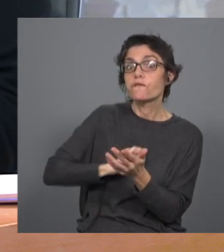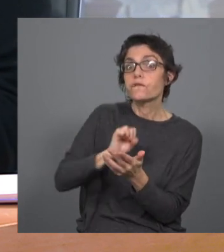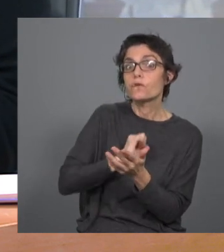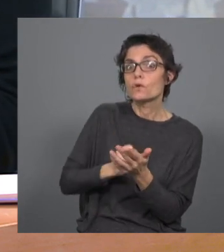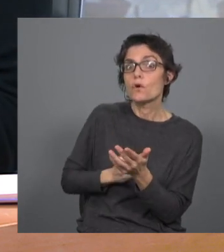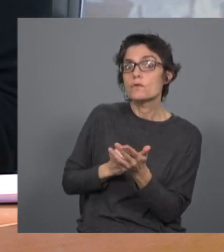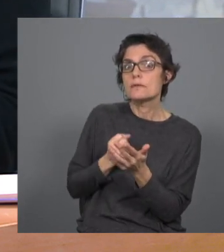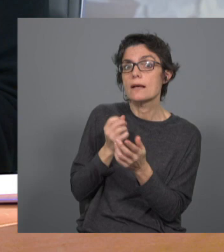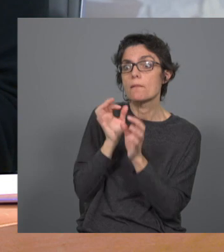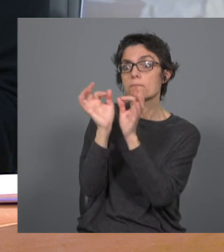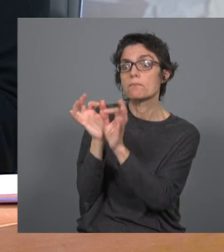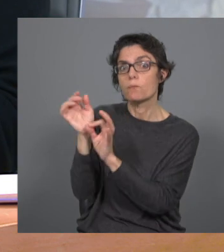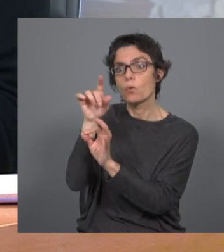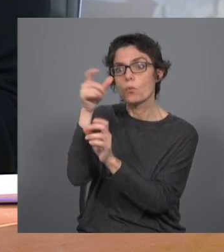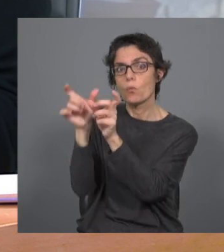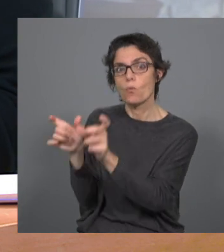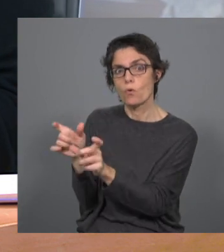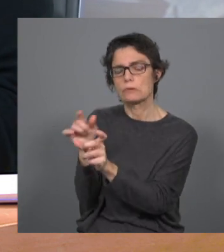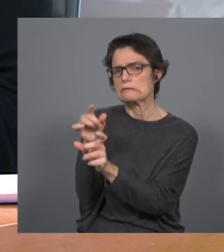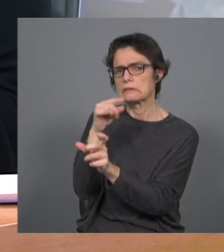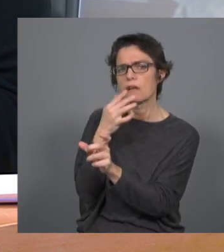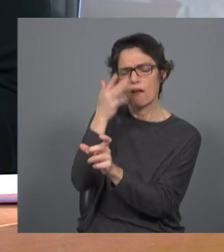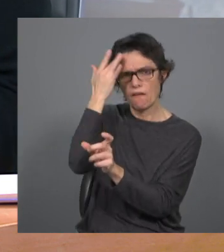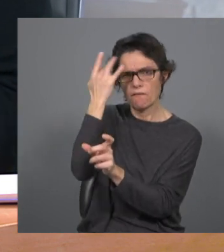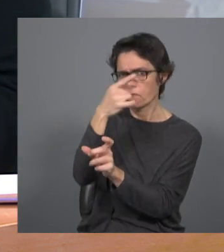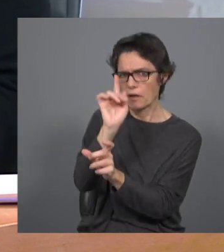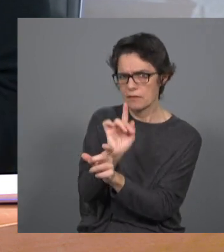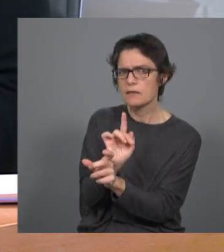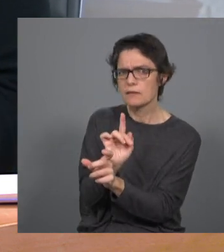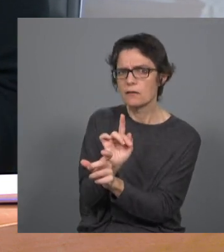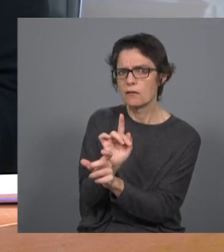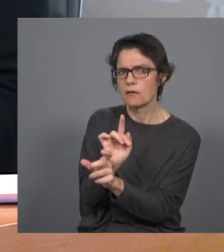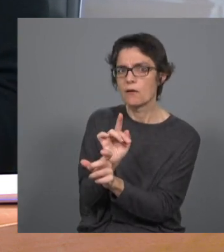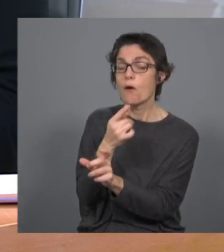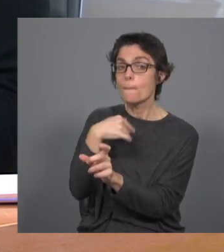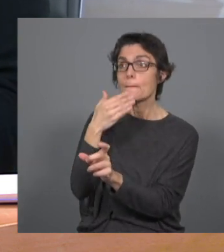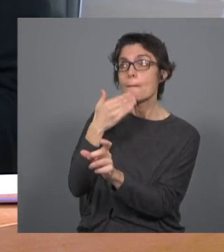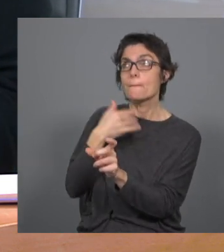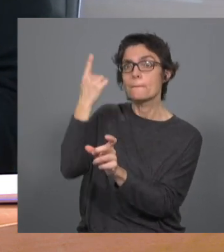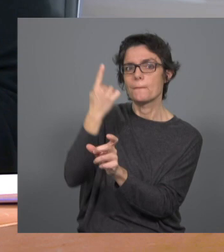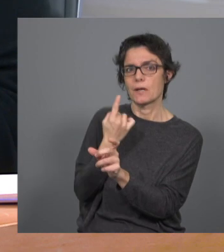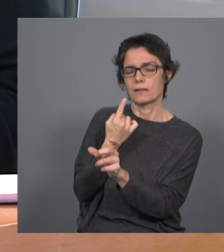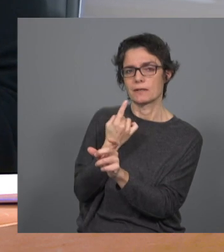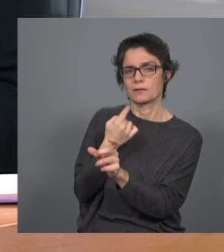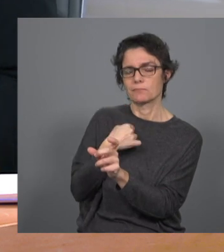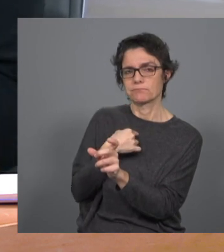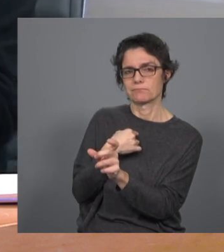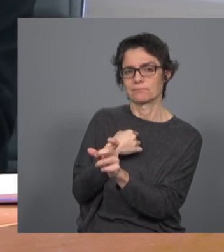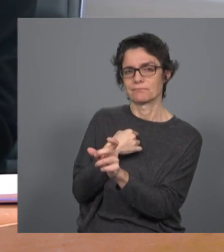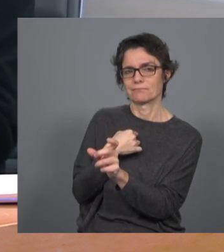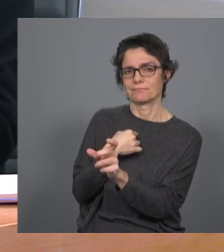oblativo, tal como Jesus viveu também. E portanto, e aí mais cuidar de nós, mas sobretudo também,